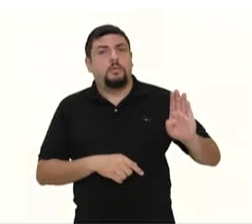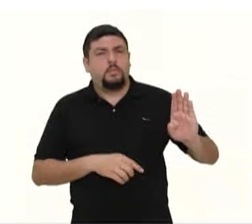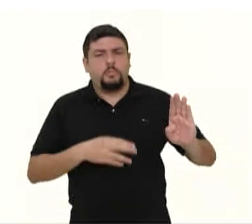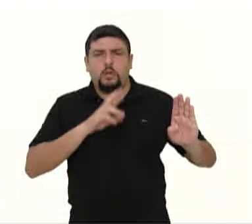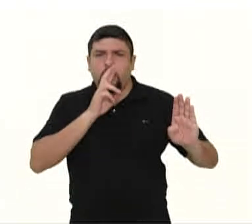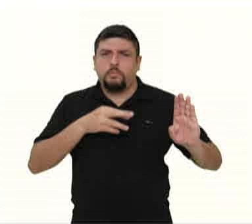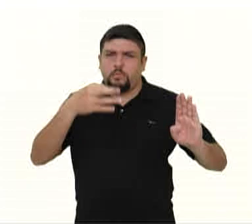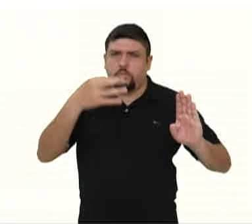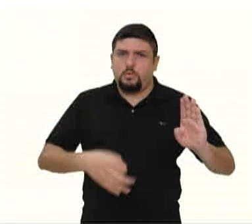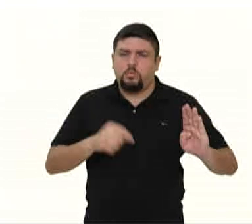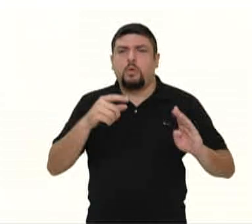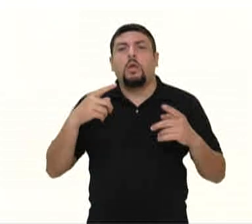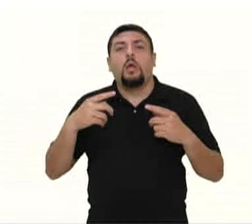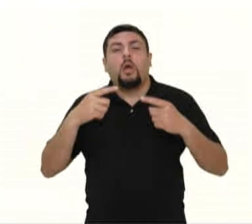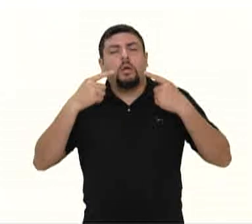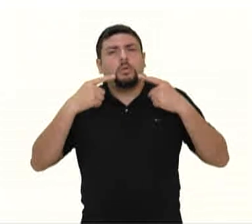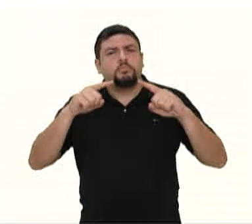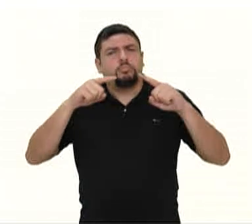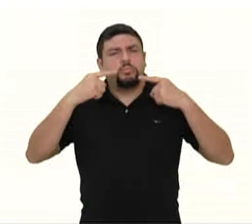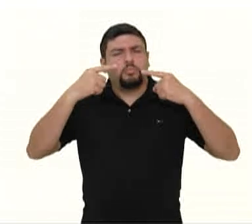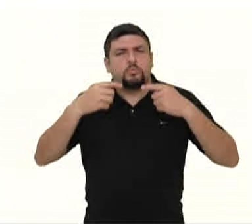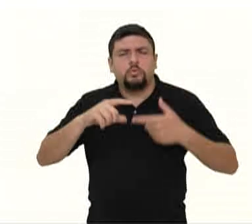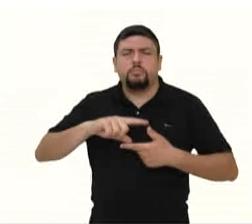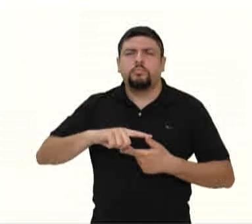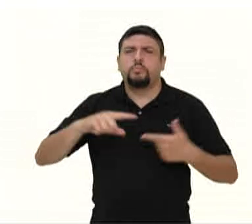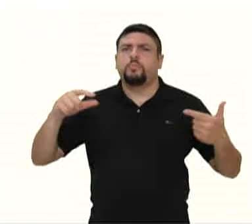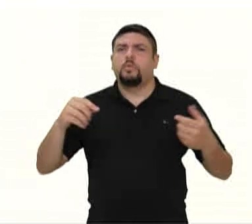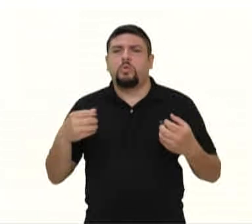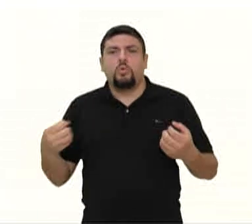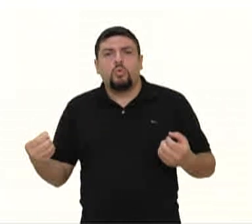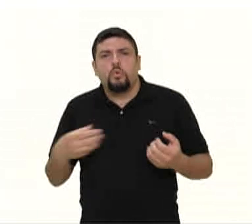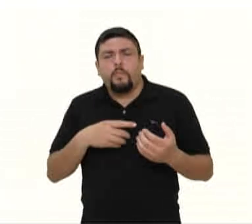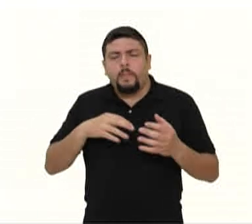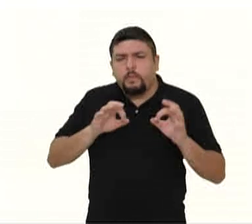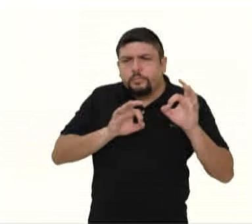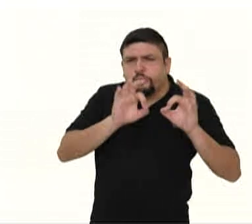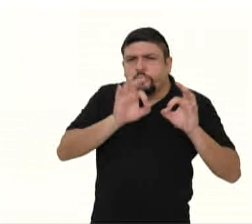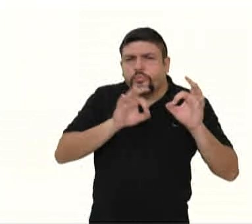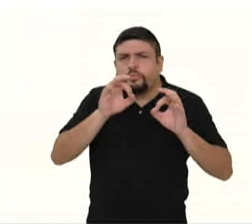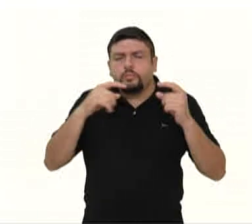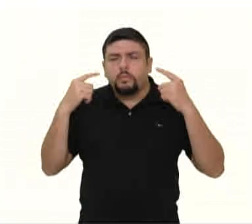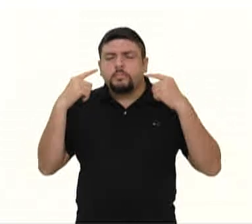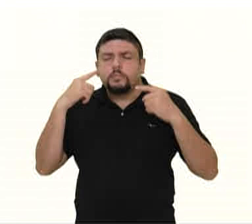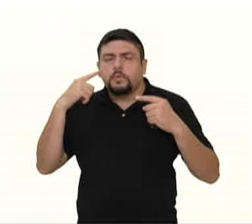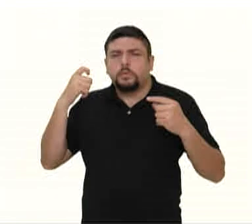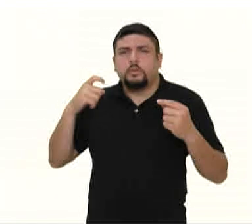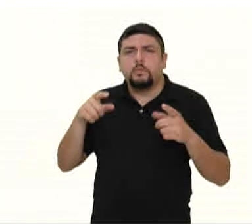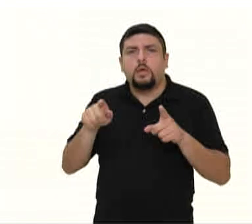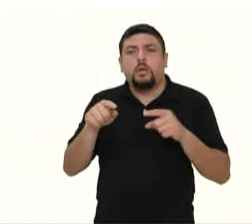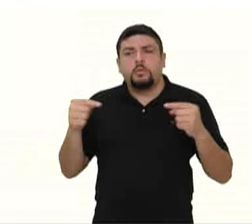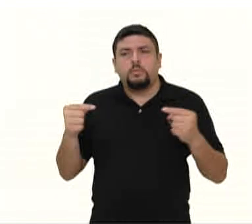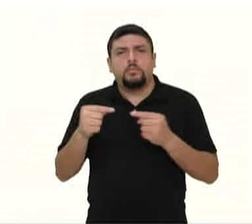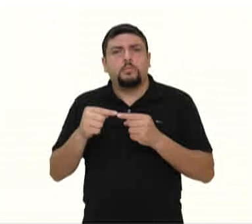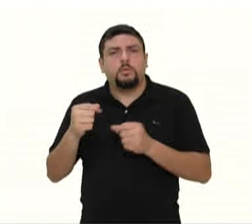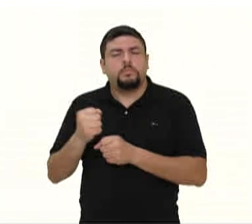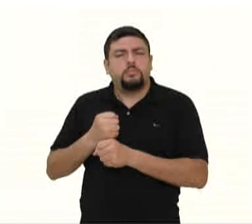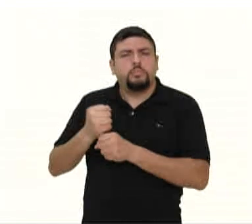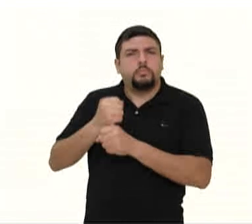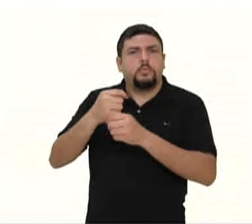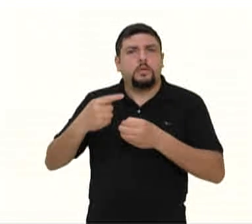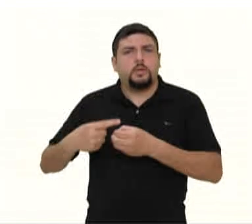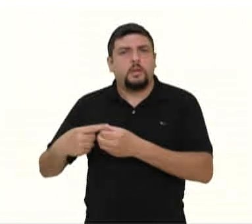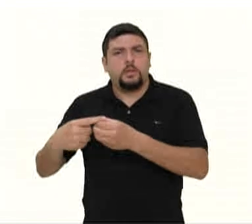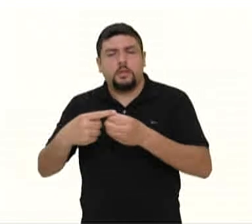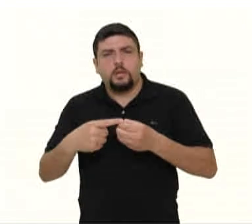correta, era uma música moderna com novos arranjos harmônicos e novos temas que se associavam à urbanização e à industrialização